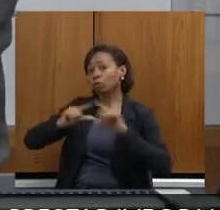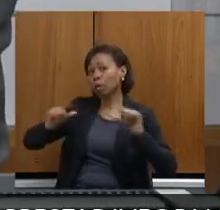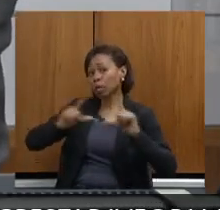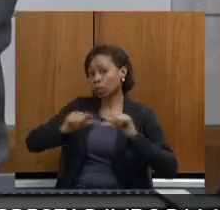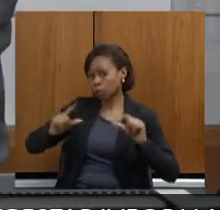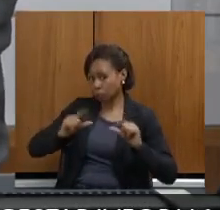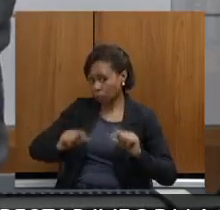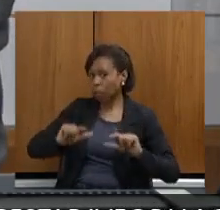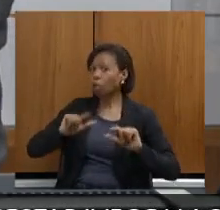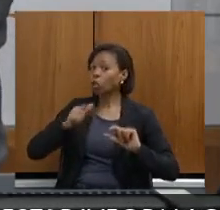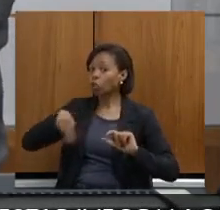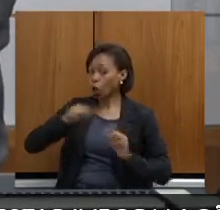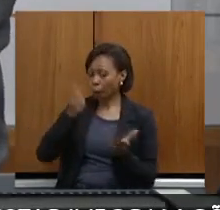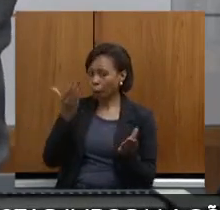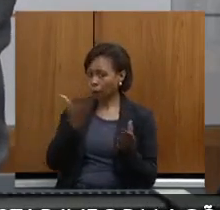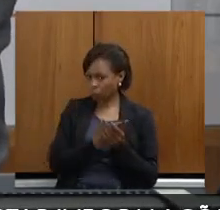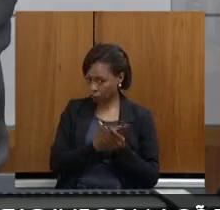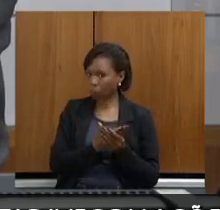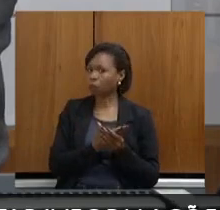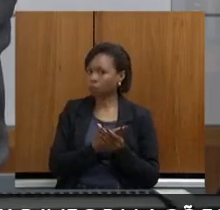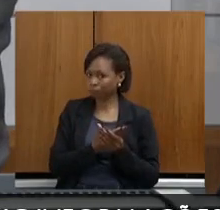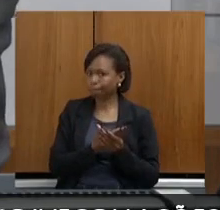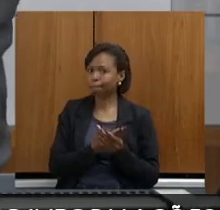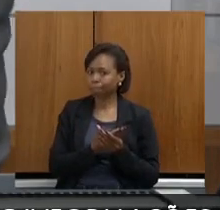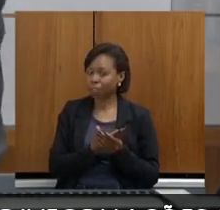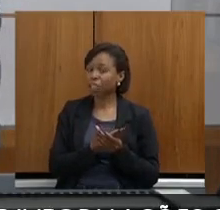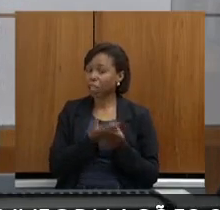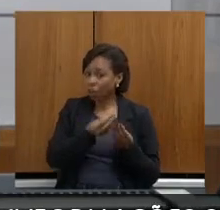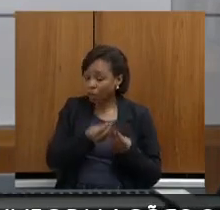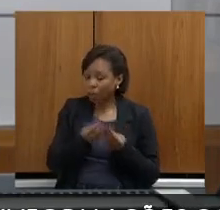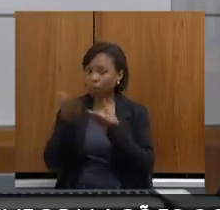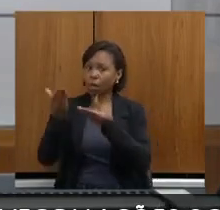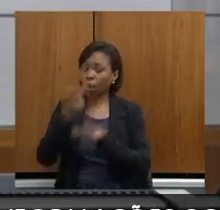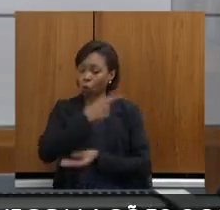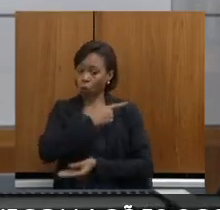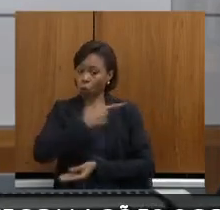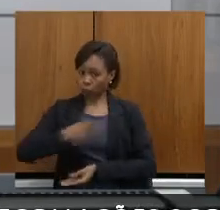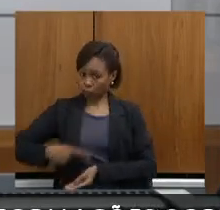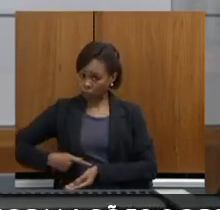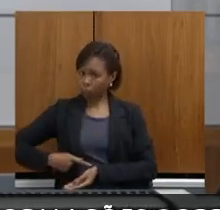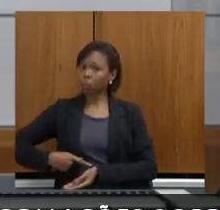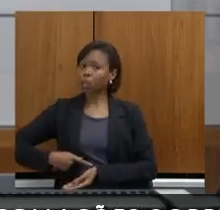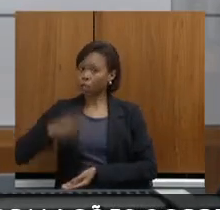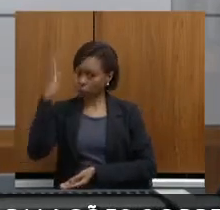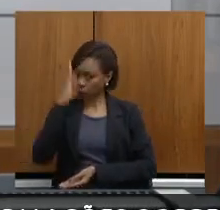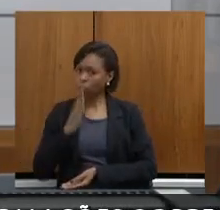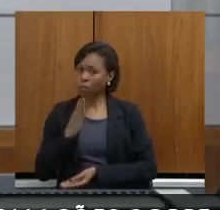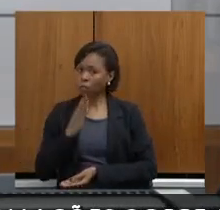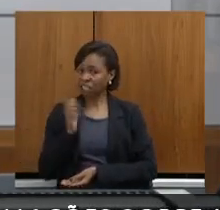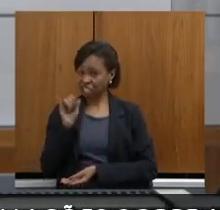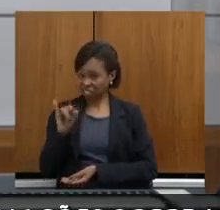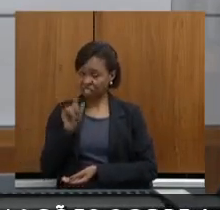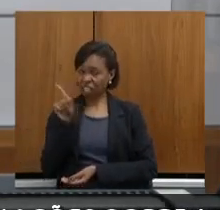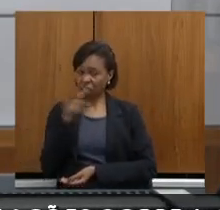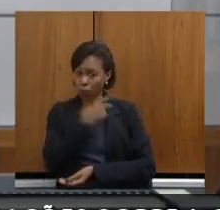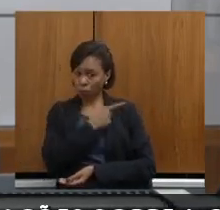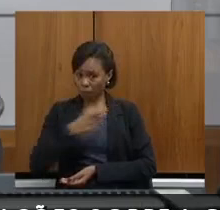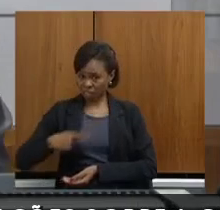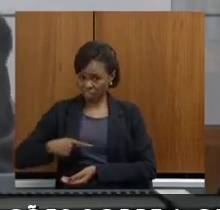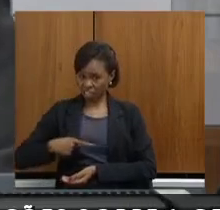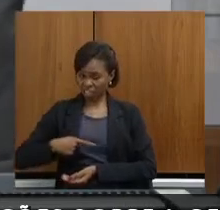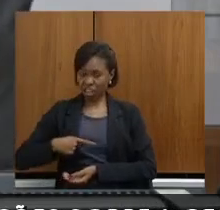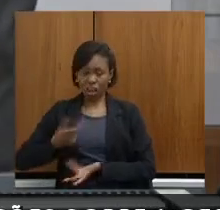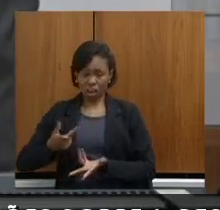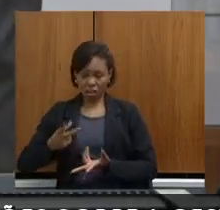está chegando às mãos do presidente da o seu presidente foi o valente do jeito que fala que é E se ele